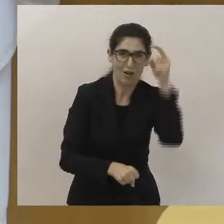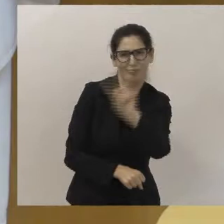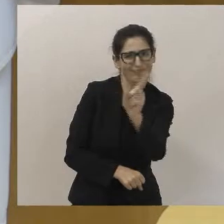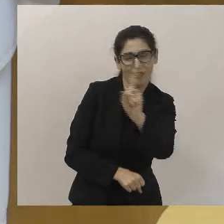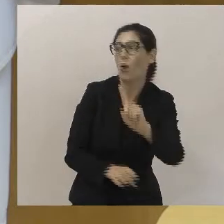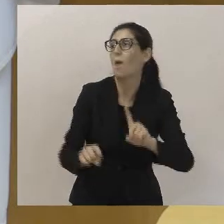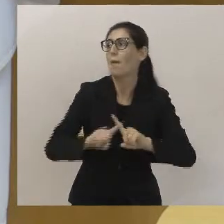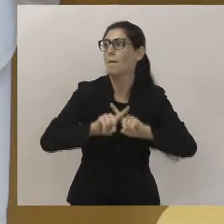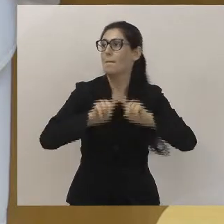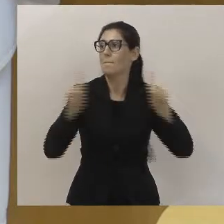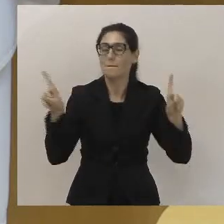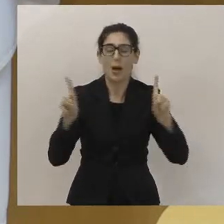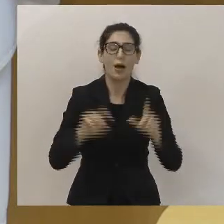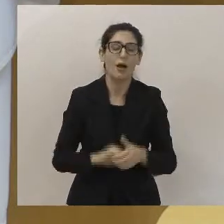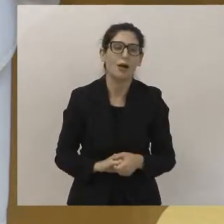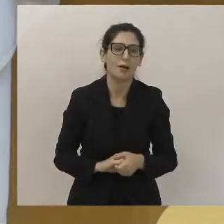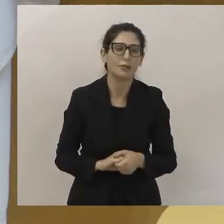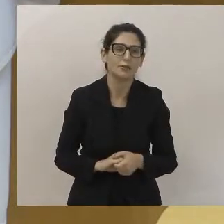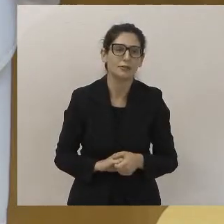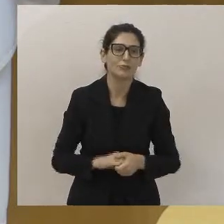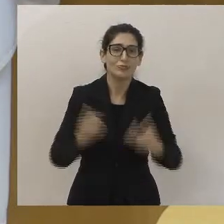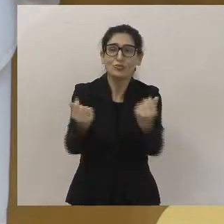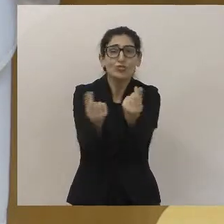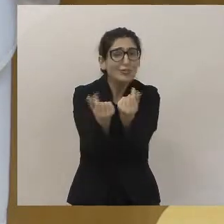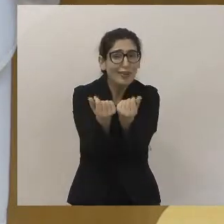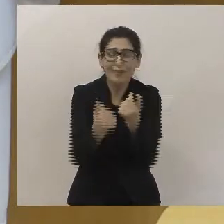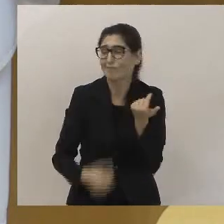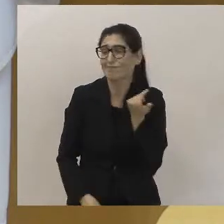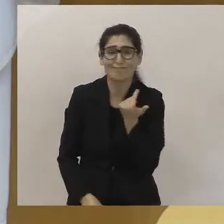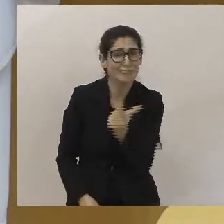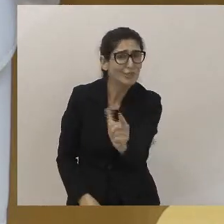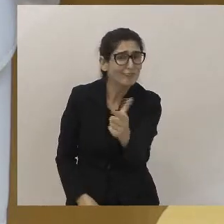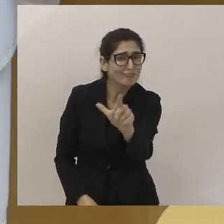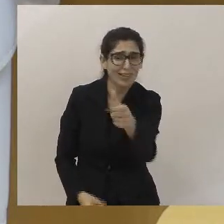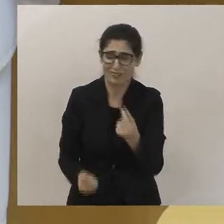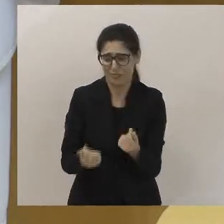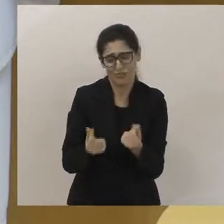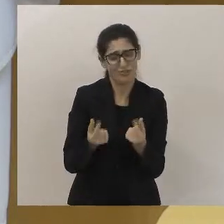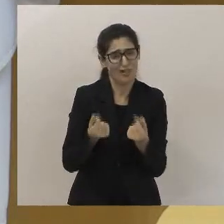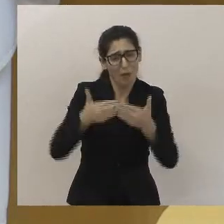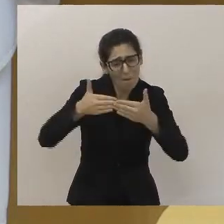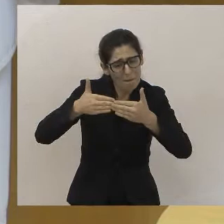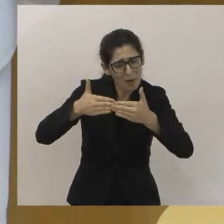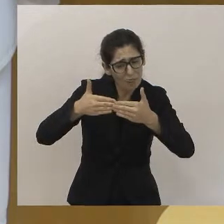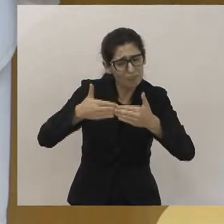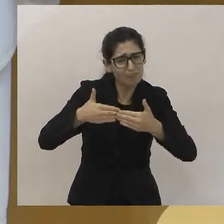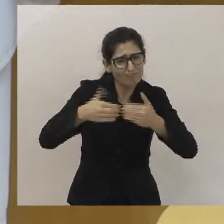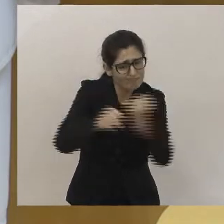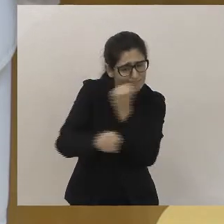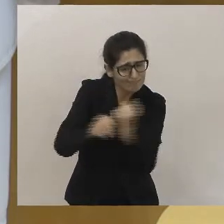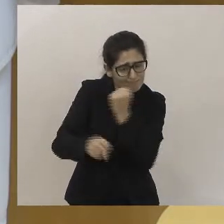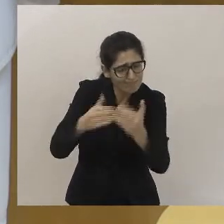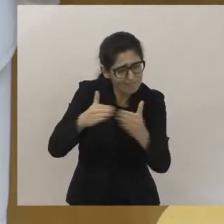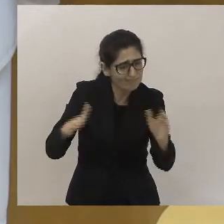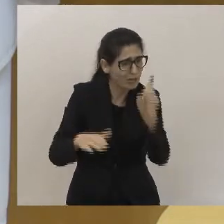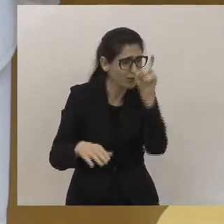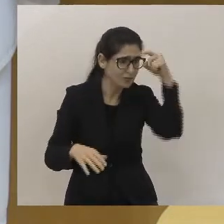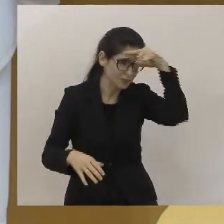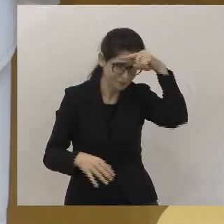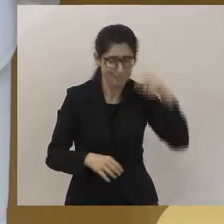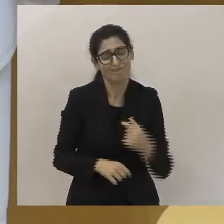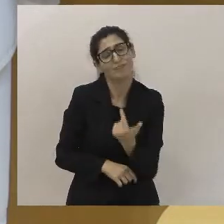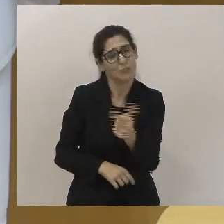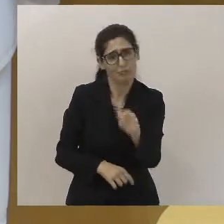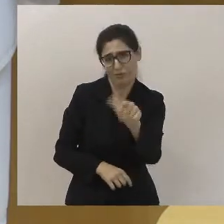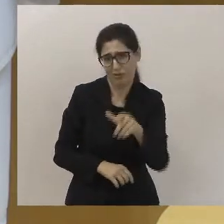não cabe no orçamento da novidade por enquanto está fazendo um novo pronto socorro para atender a nossa cidade já caí